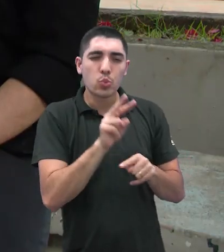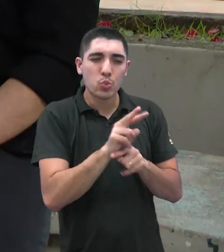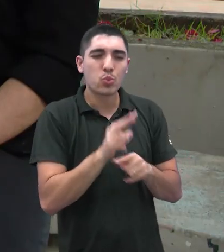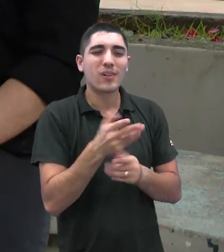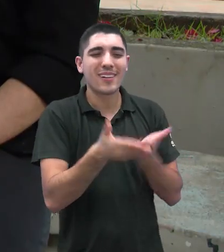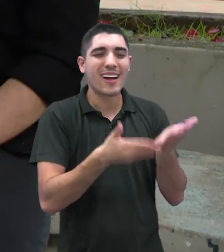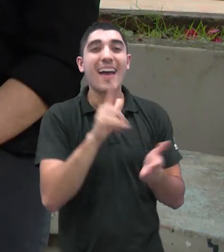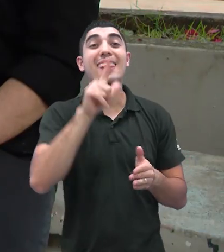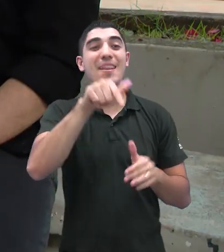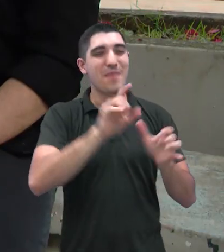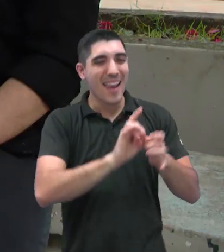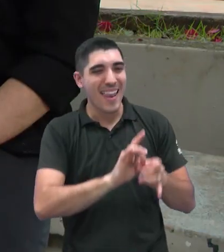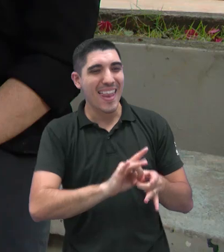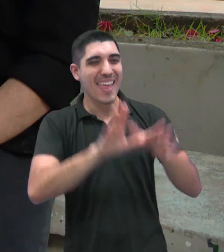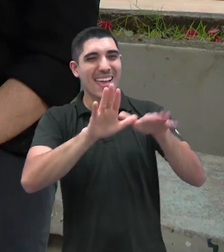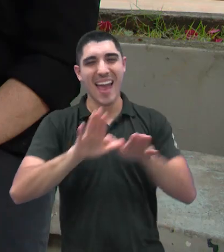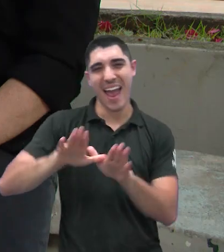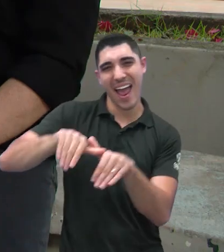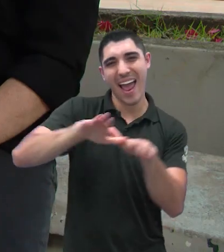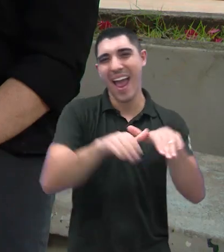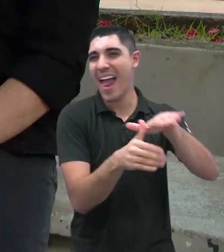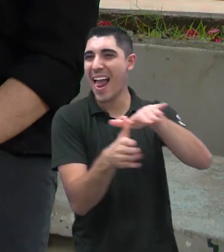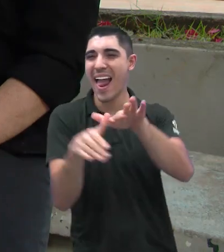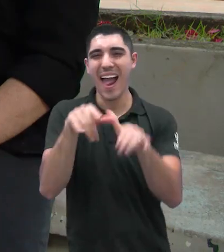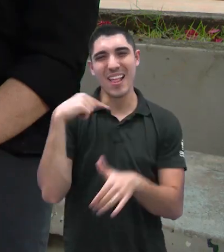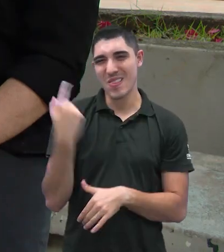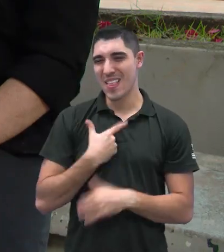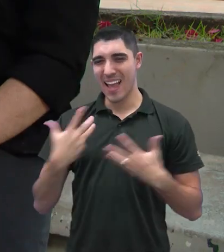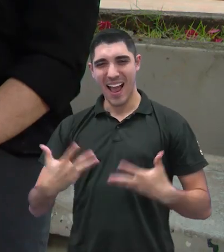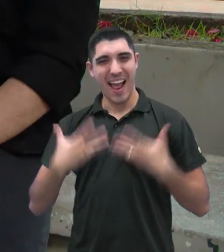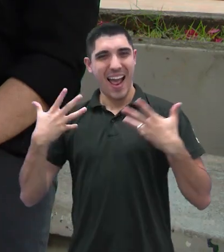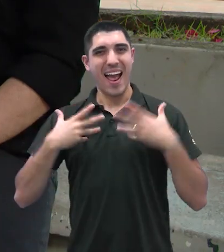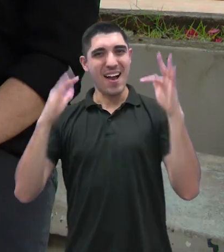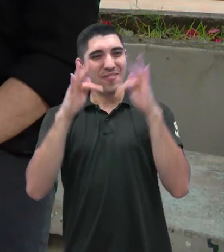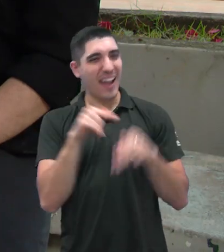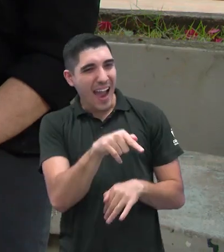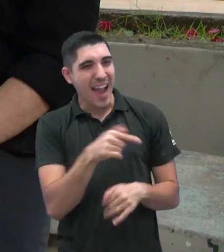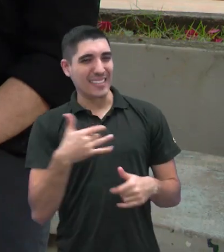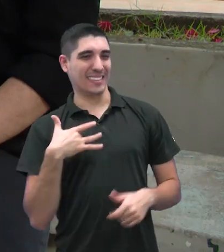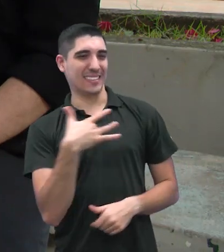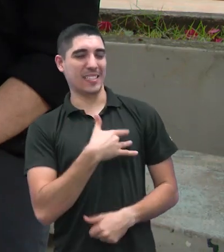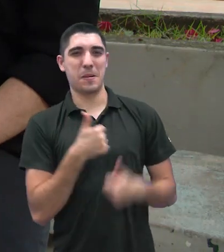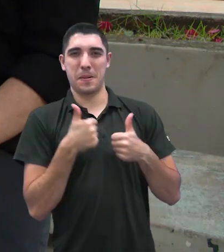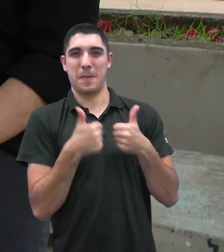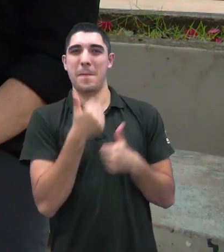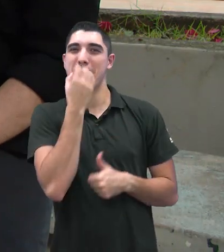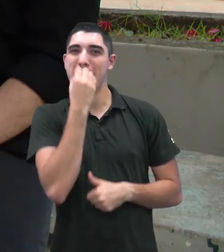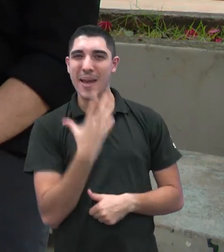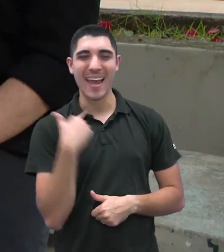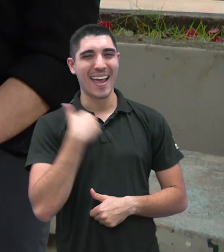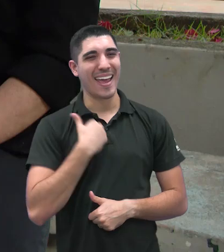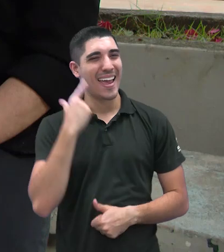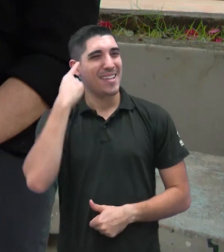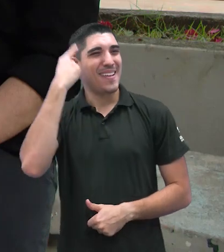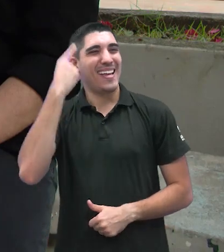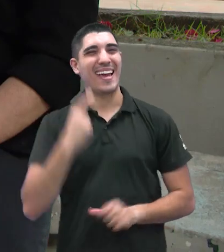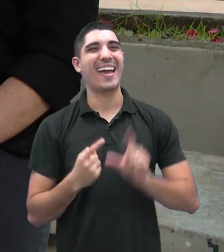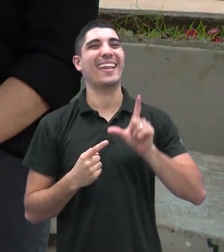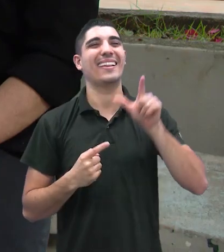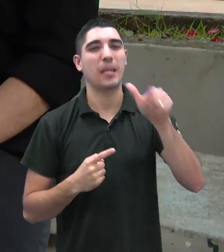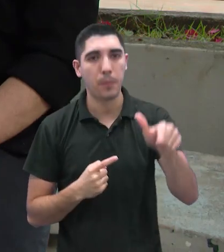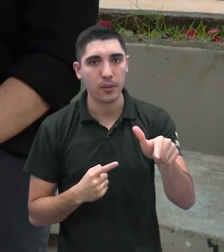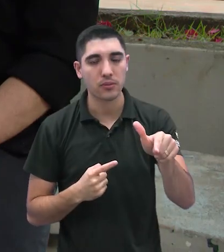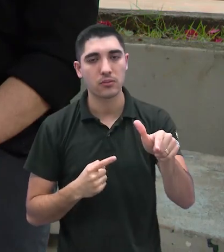tiramos a tala, vamos soltar ela de novo. Ela saiu na maior alegria nessa praça. Eu falei, ai, que bom, agora ela tá feliz, livre de Sim. perigo, a gente